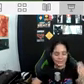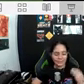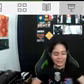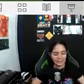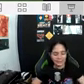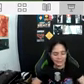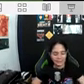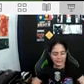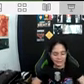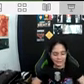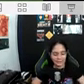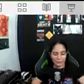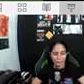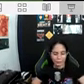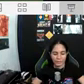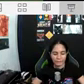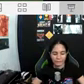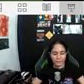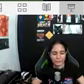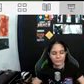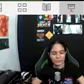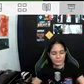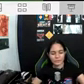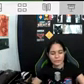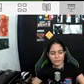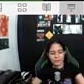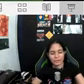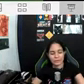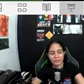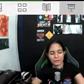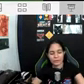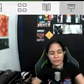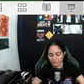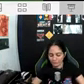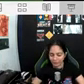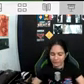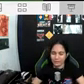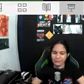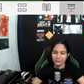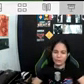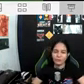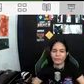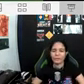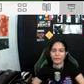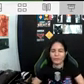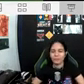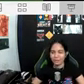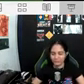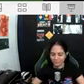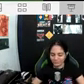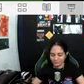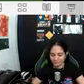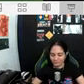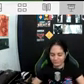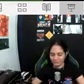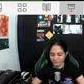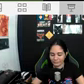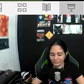algo que... um estudo referente a isso, para a gente avaliar se a Coca-Cola faz ou não aumentar o